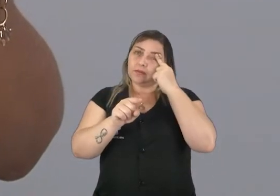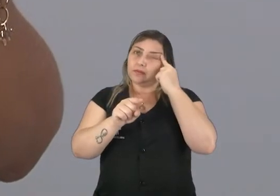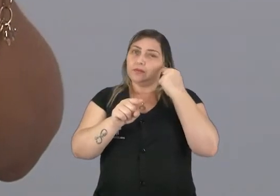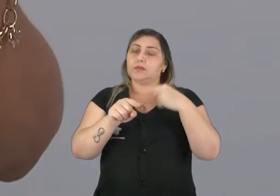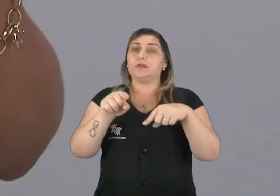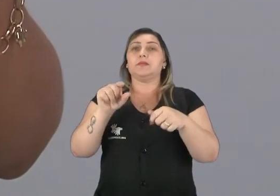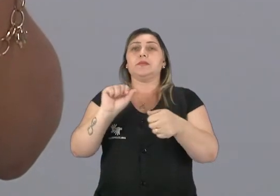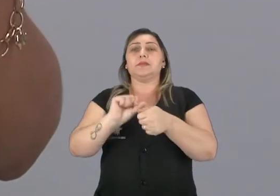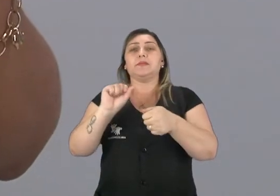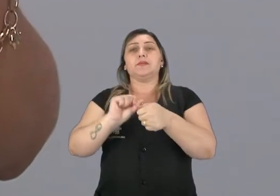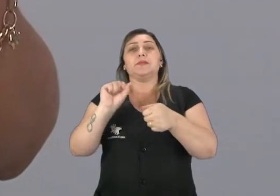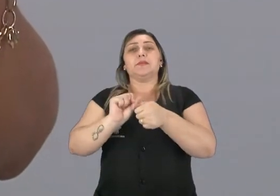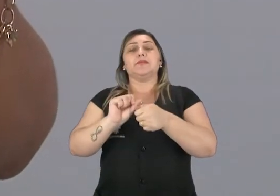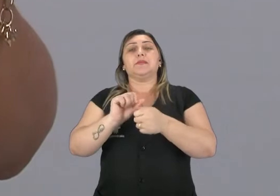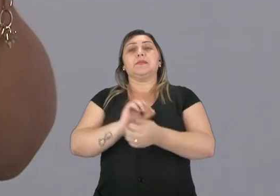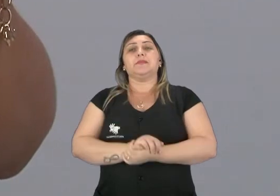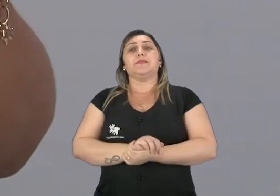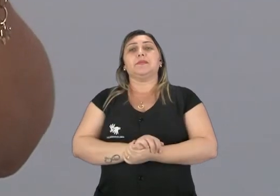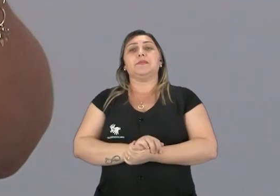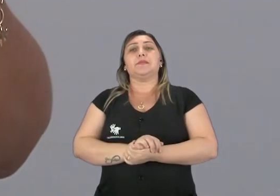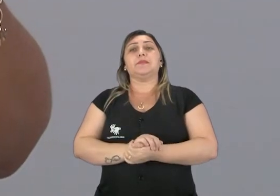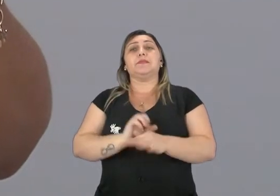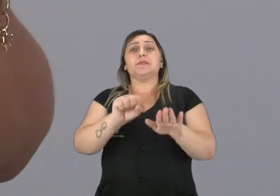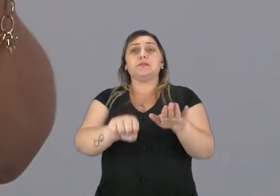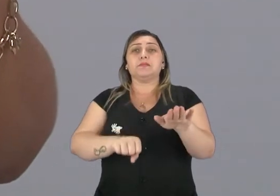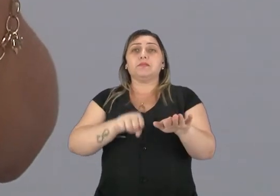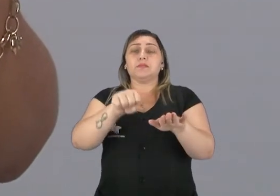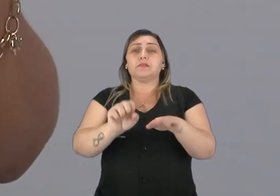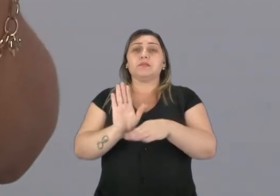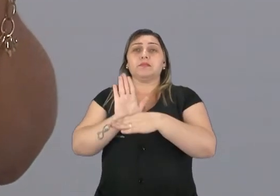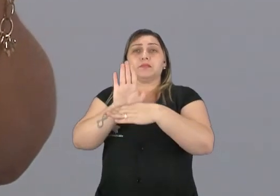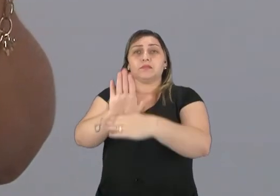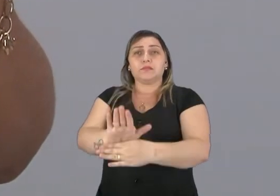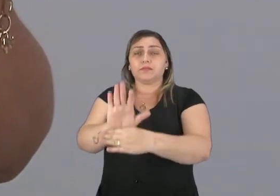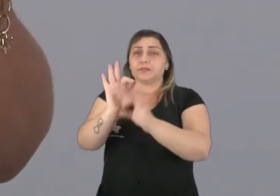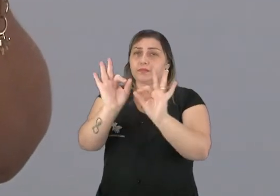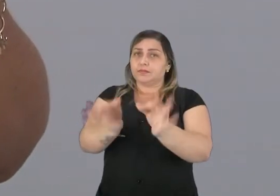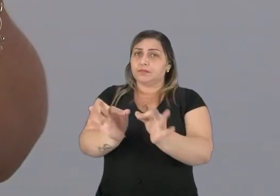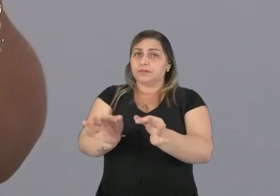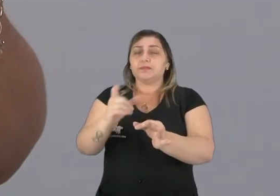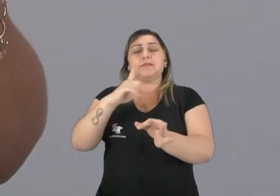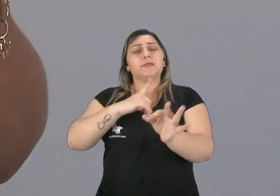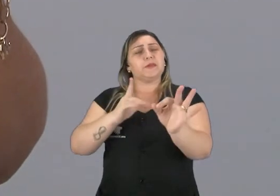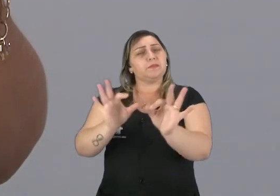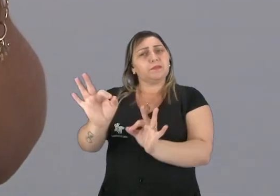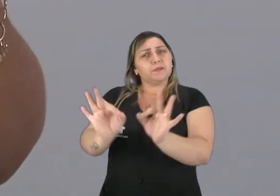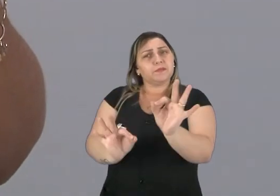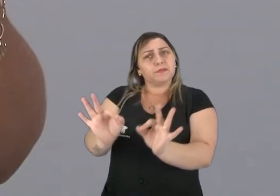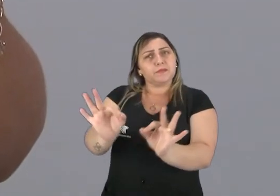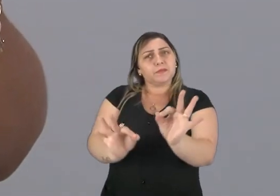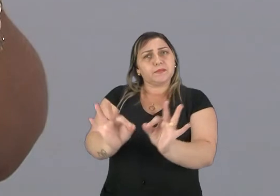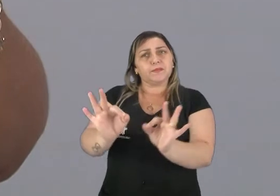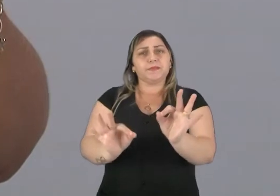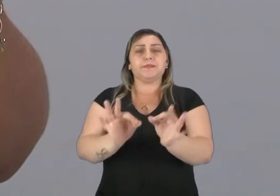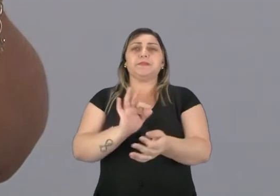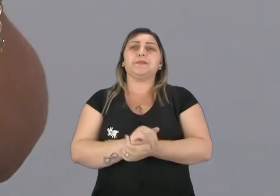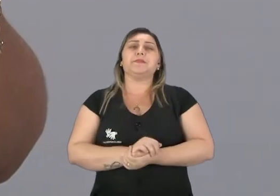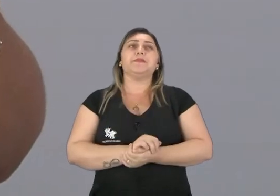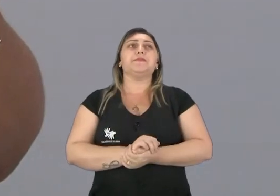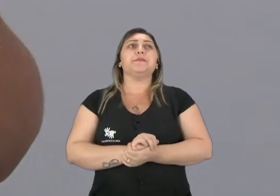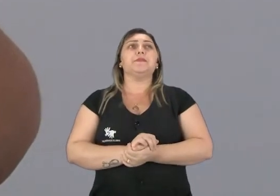aqui através de máquinas que vão auxiliar, certo? Tem toda uma preparação. Em